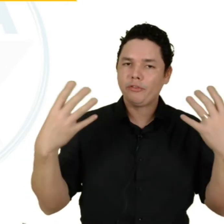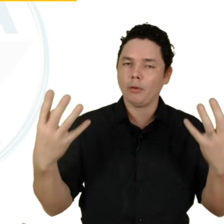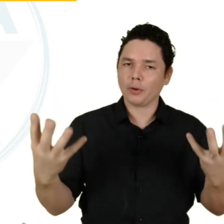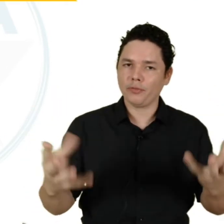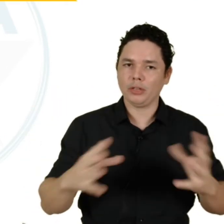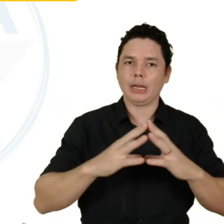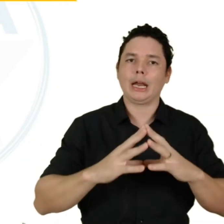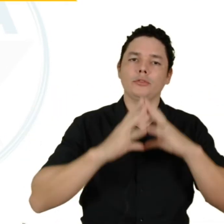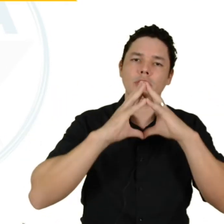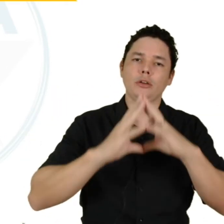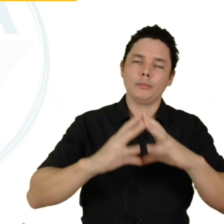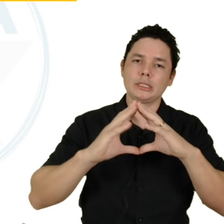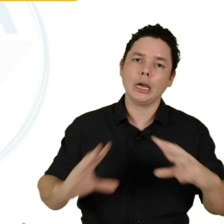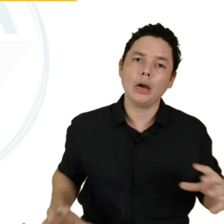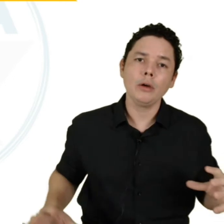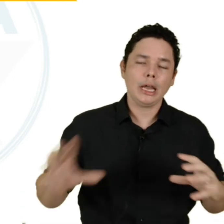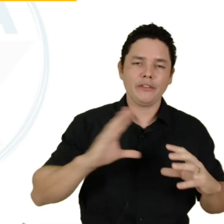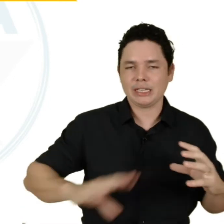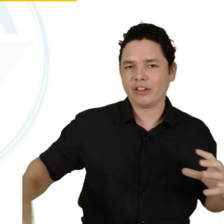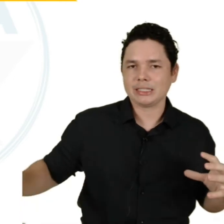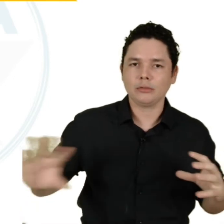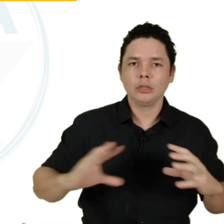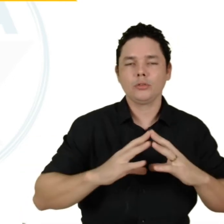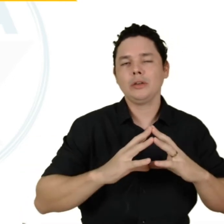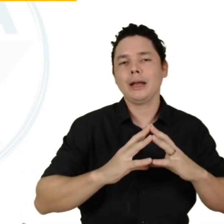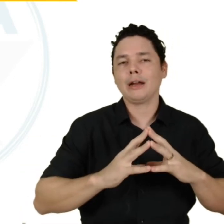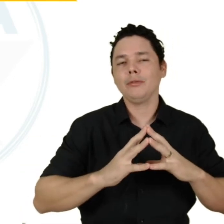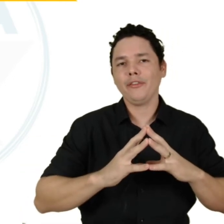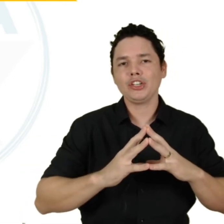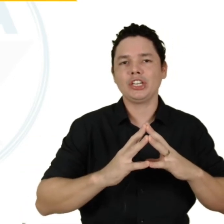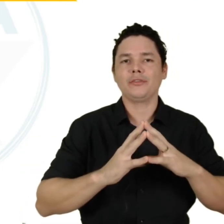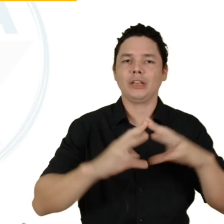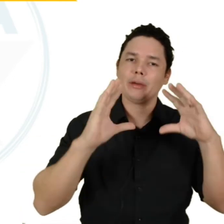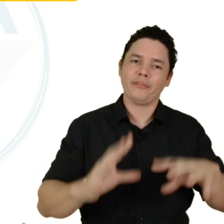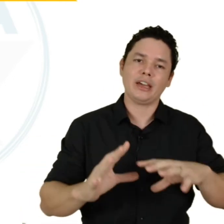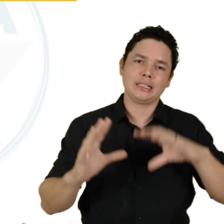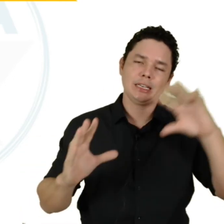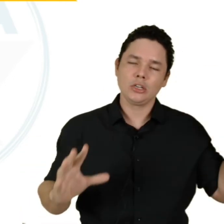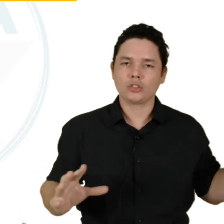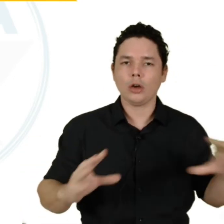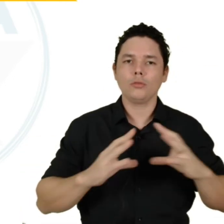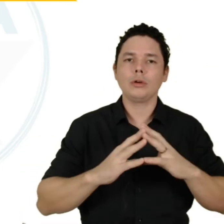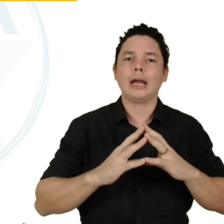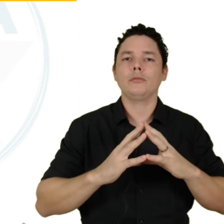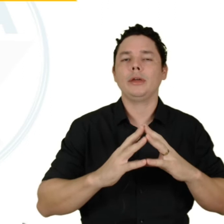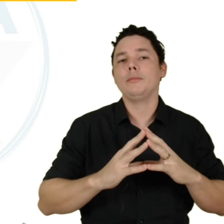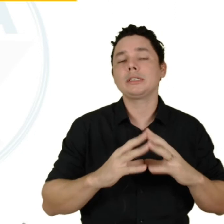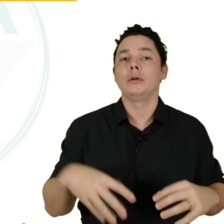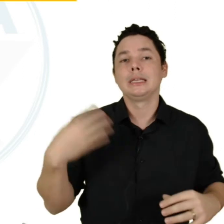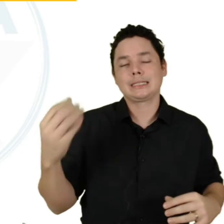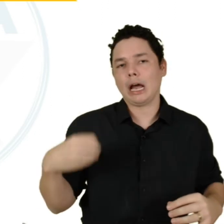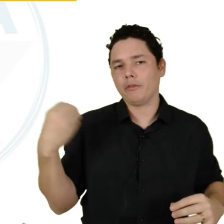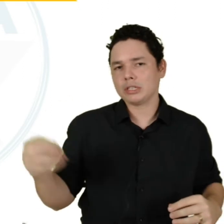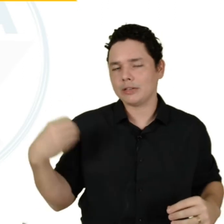Então, quando ele for provido em cargo de comissão, ele vai ser afastado do seu cargo efetivo, né? Vai exercer só o cargo em